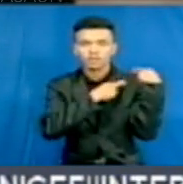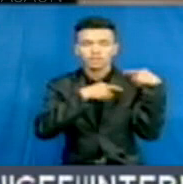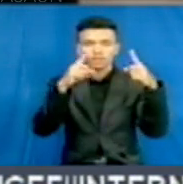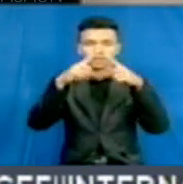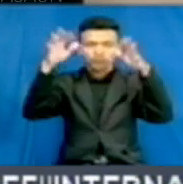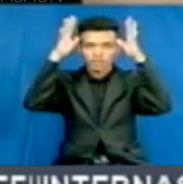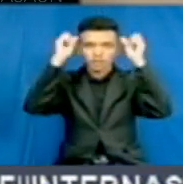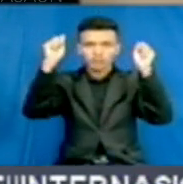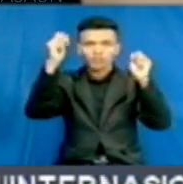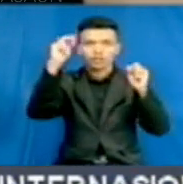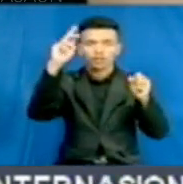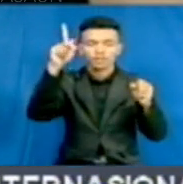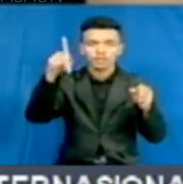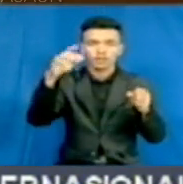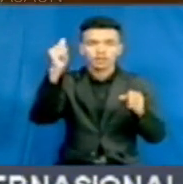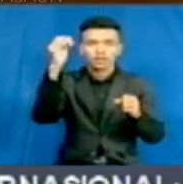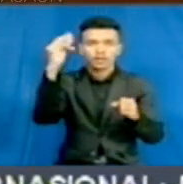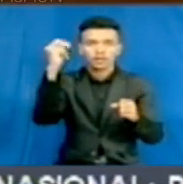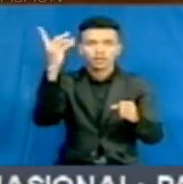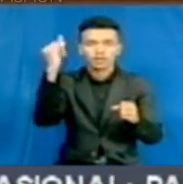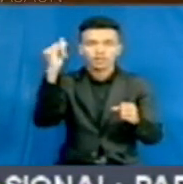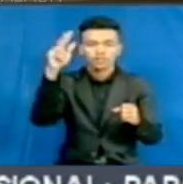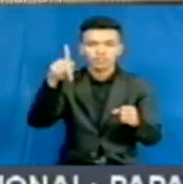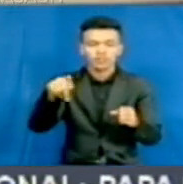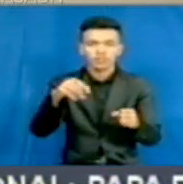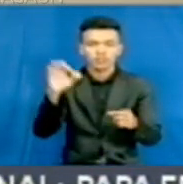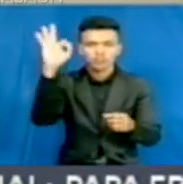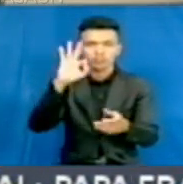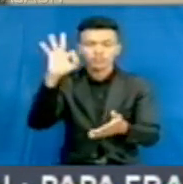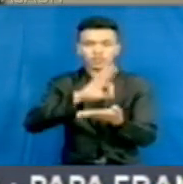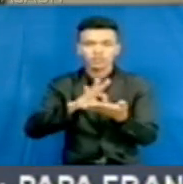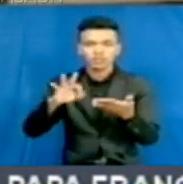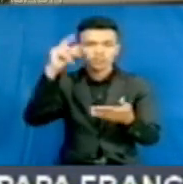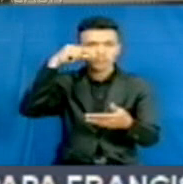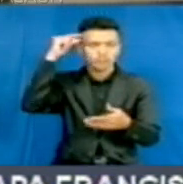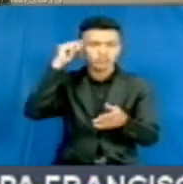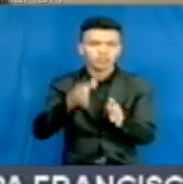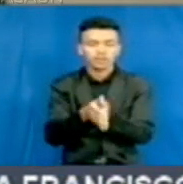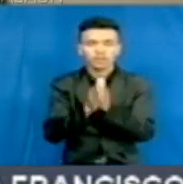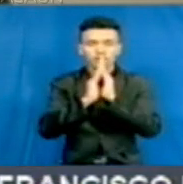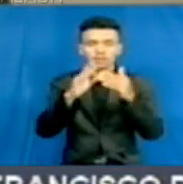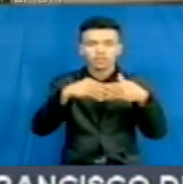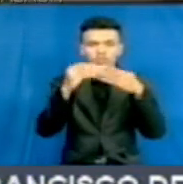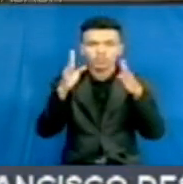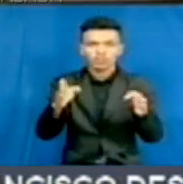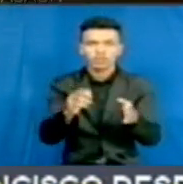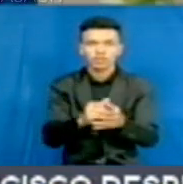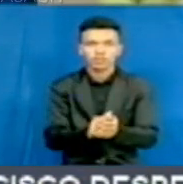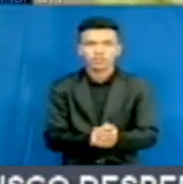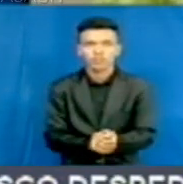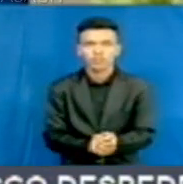presidente ANLEIP, no ANDIP, sexta-feira. Governante Ruané, russo líder ANLEIP, no